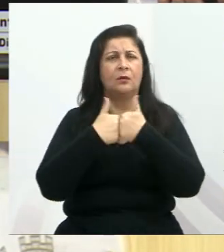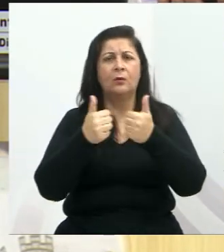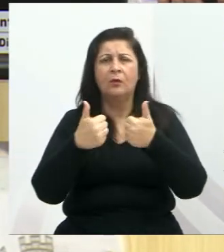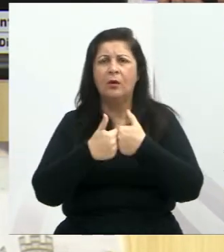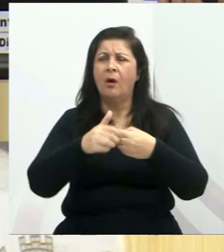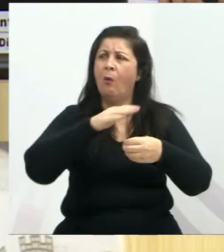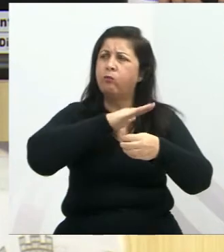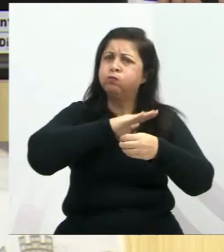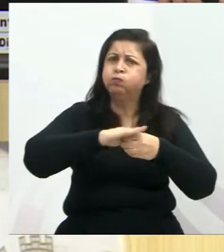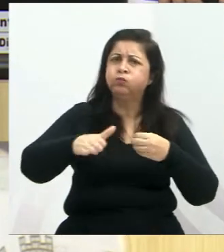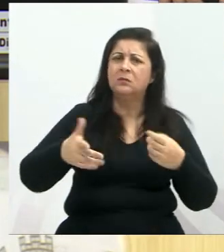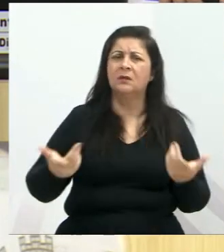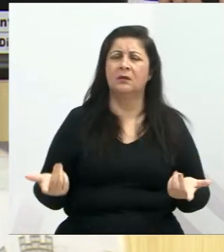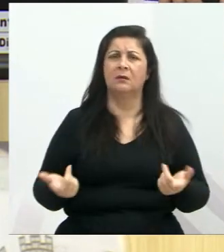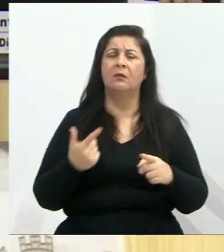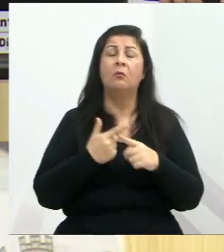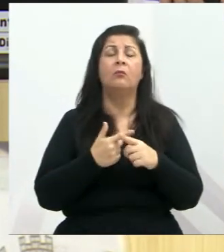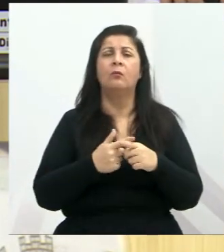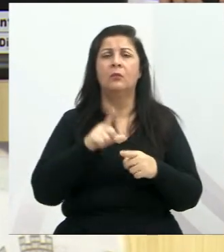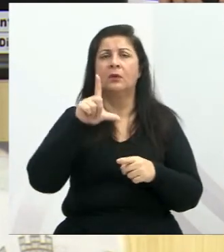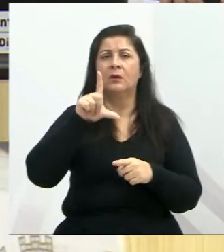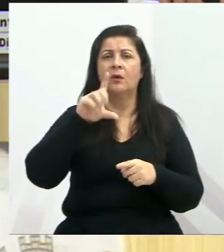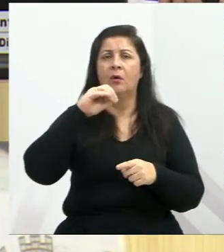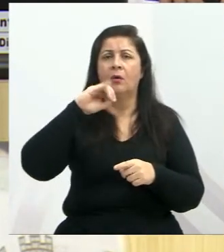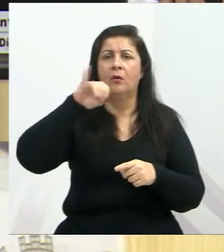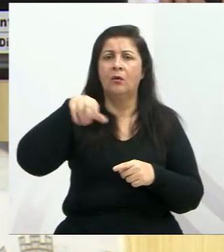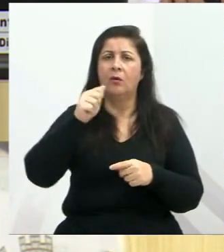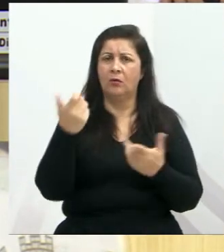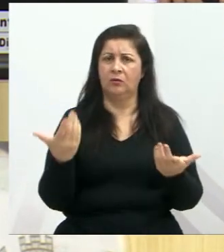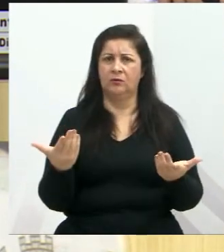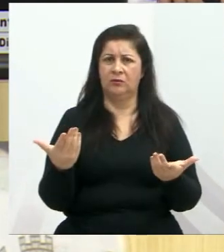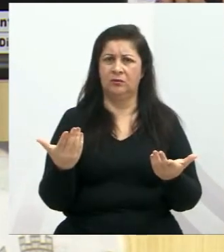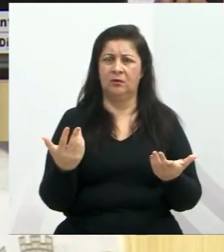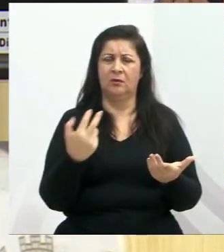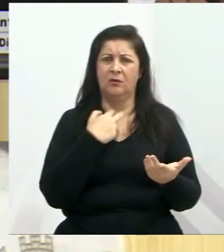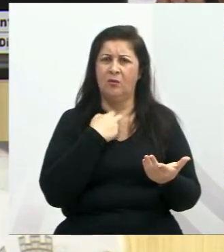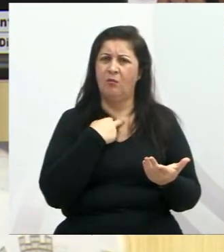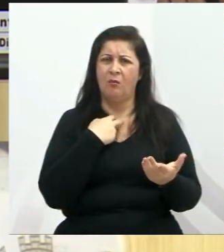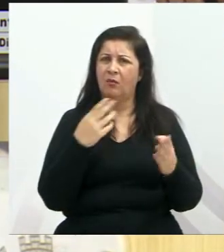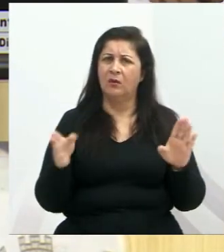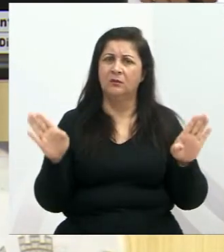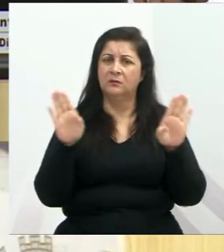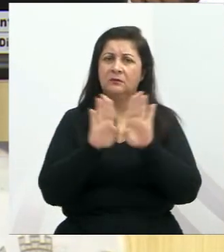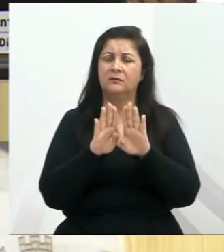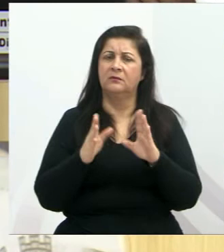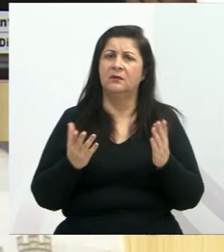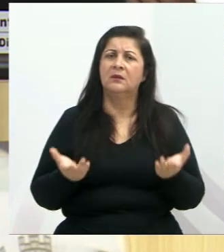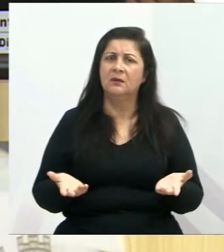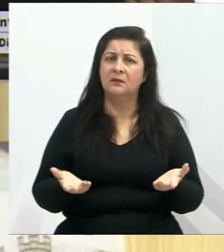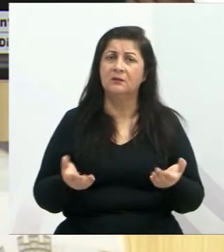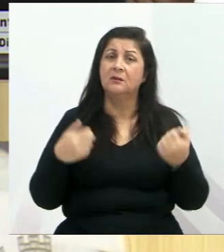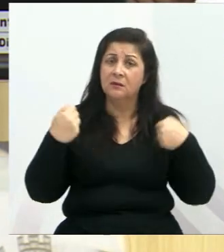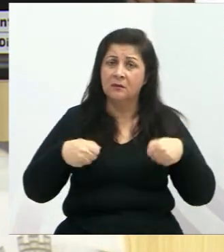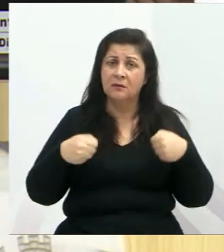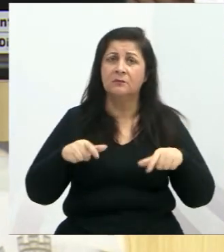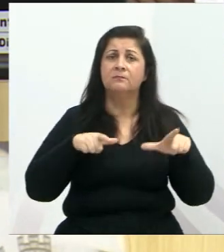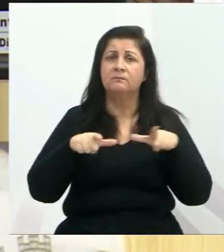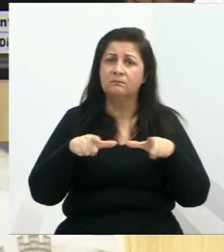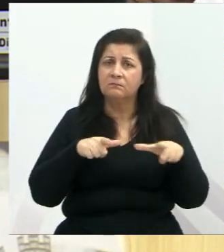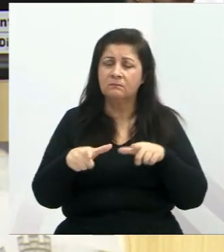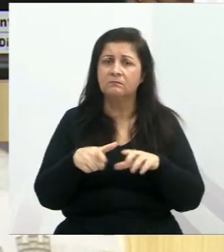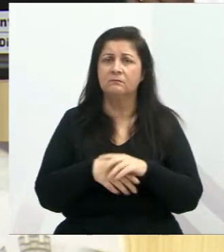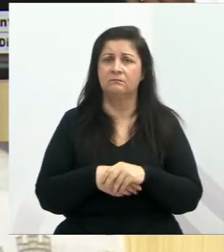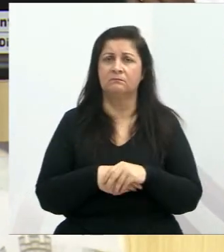cheios, enquanto que os comerciantes, vistos como não essenciais, não podem trabalhar,